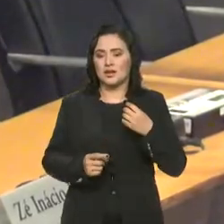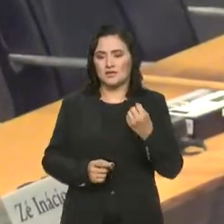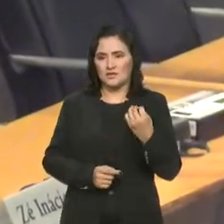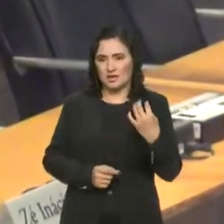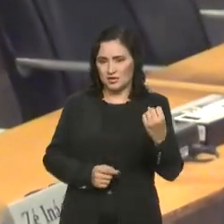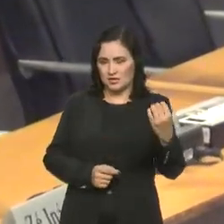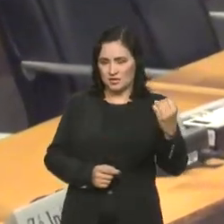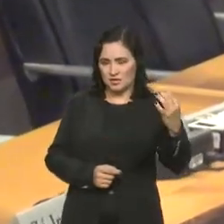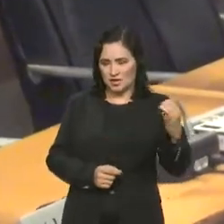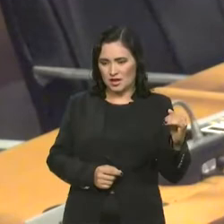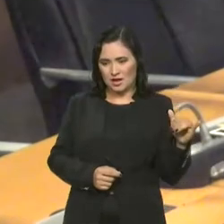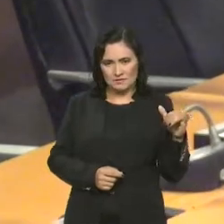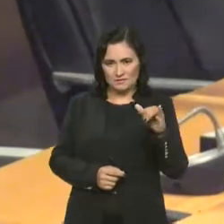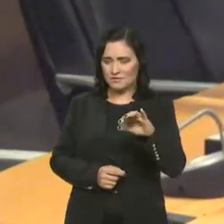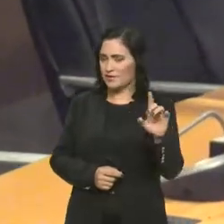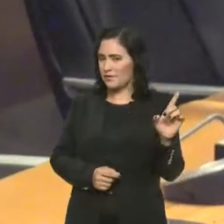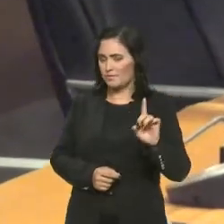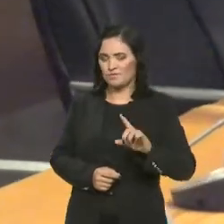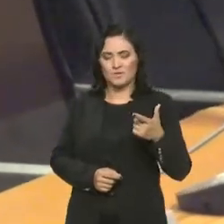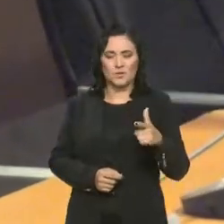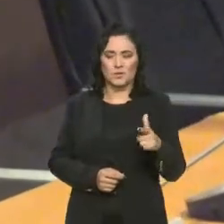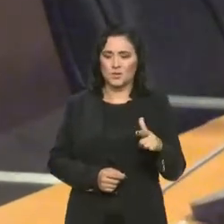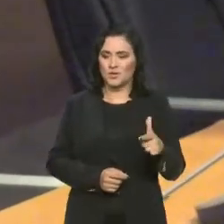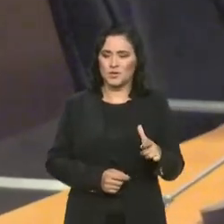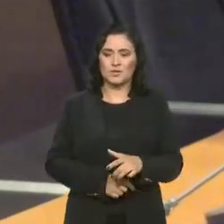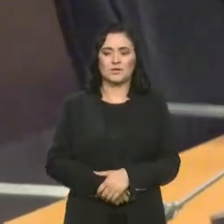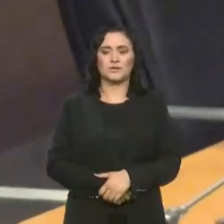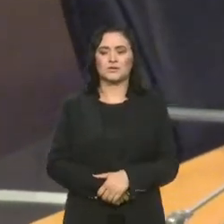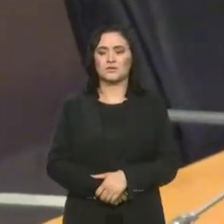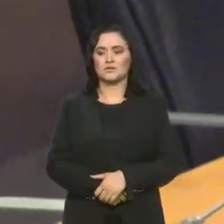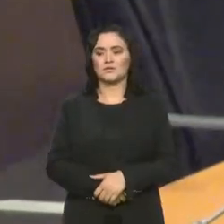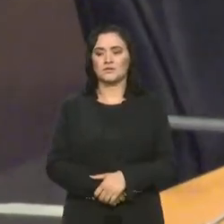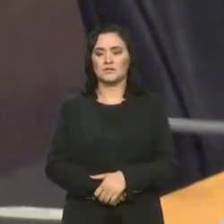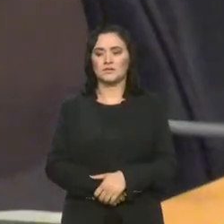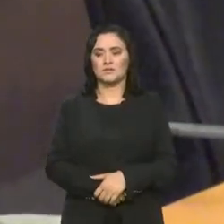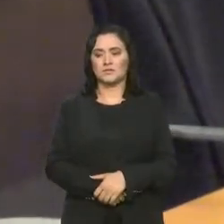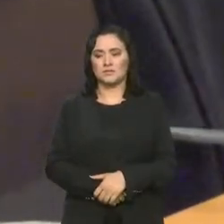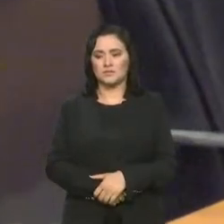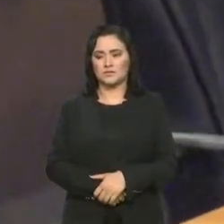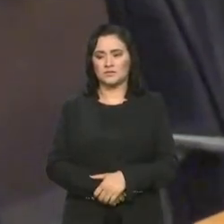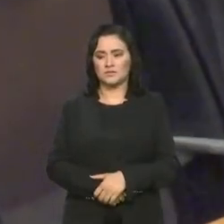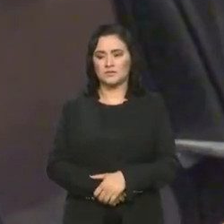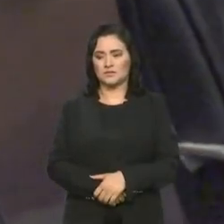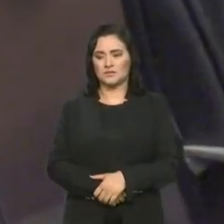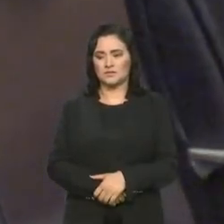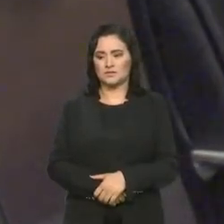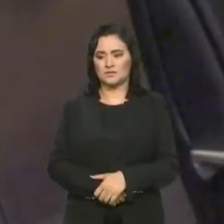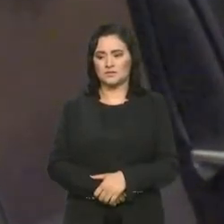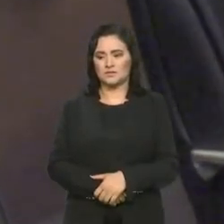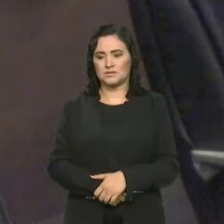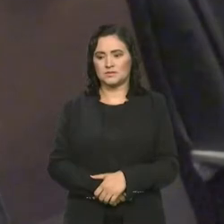Baixada de avião. Vossa Excelência sabe muito bem disso. Mas aquele que eu levo em consideração